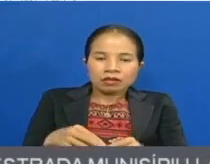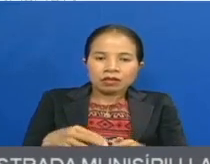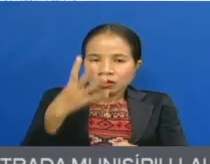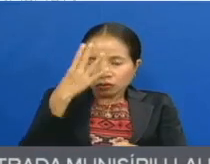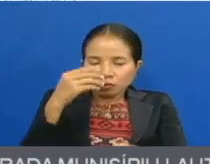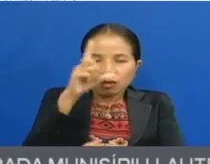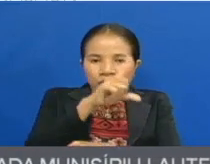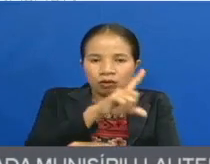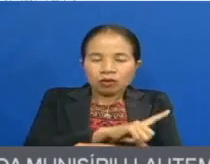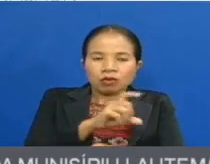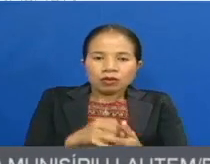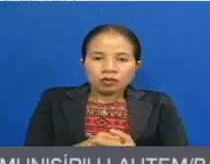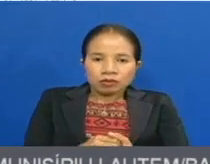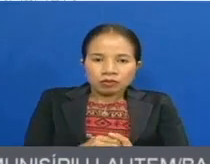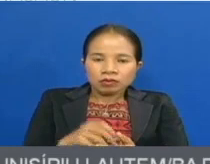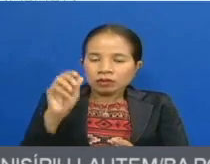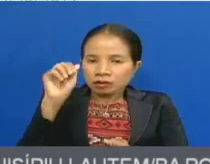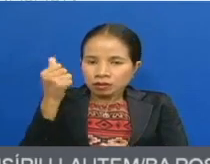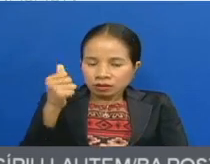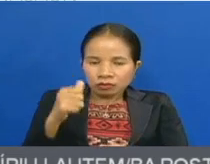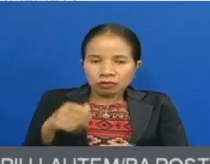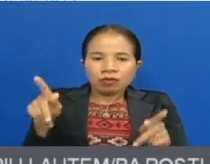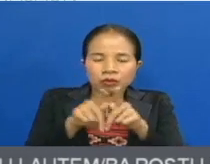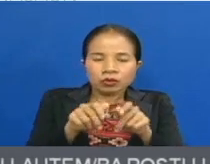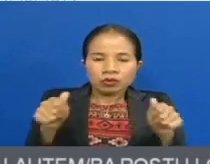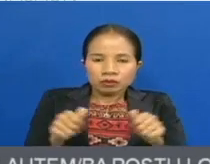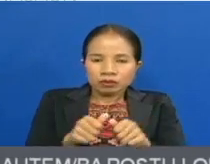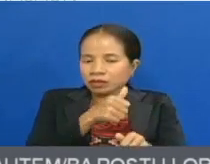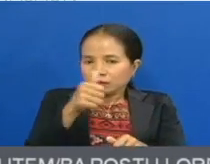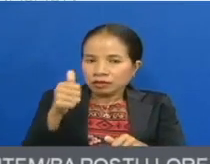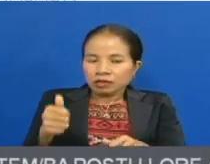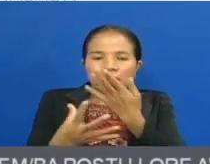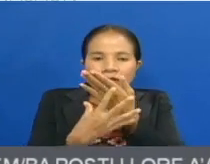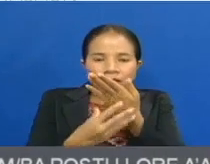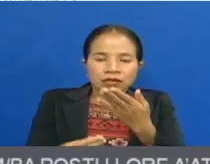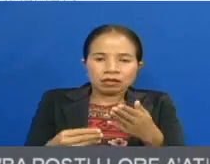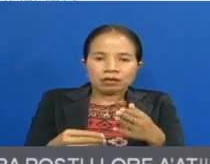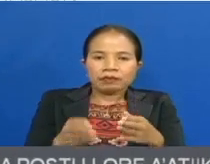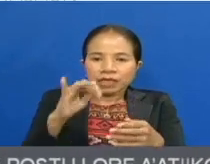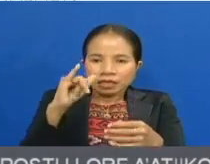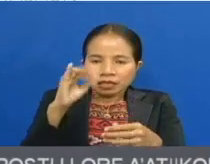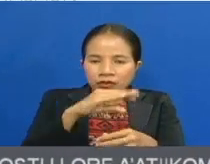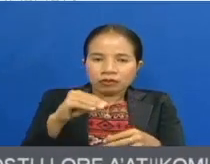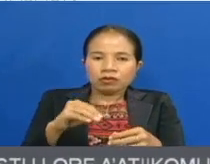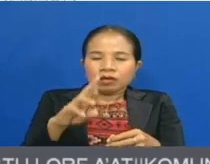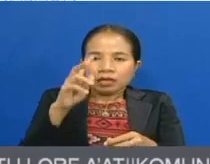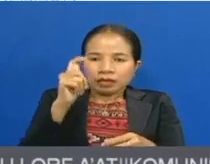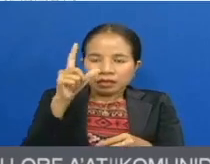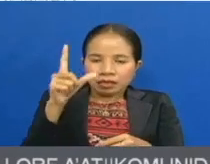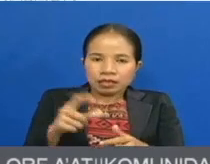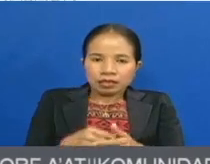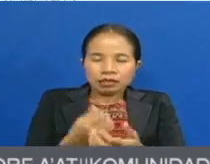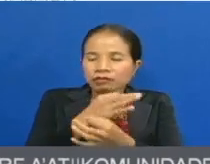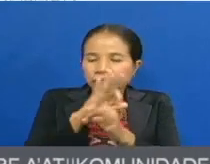Lorecinda, Loran San Lorecinda, e a cada posto administrativo para imprimir cartão, bilhete de entrada, certidão de nascimento. Para cidadão Sira